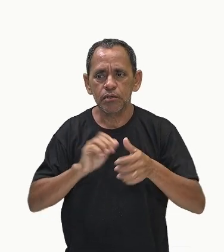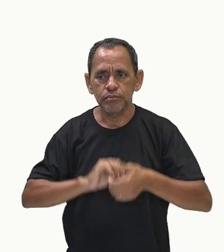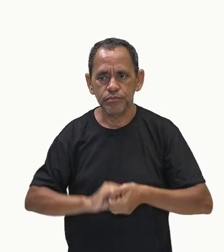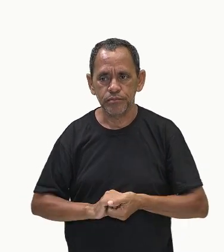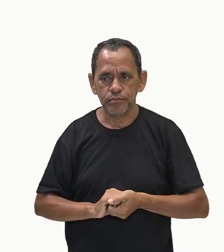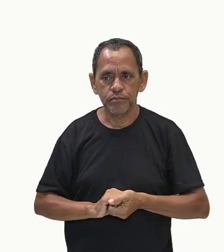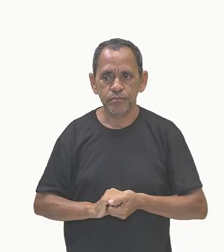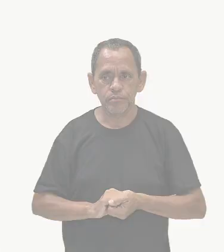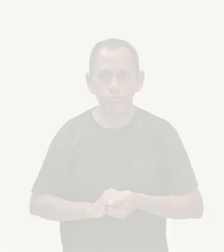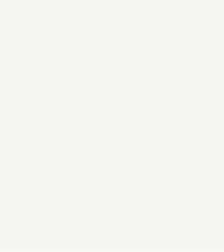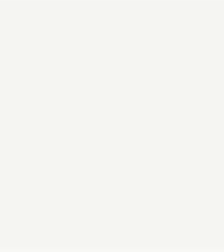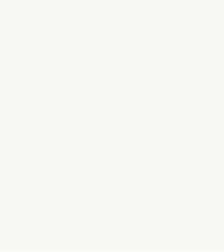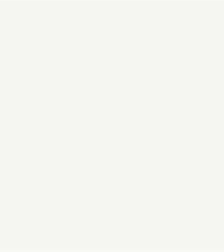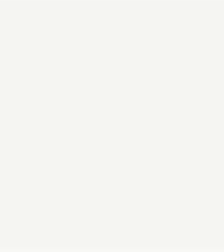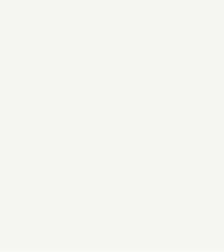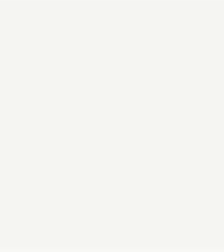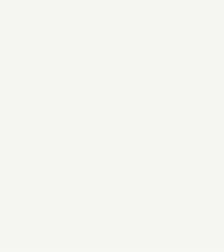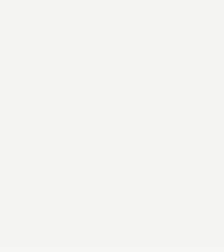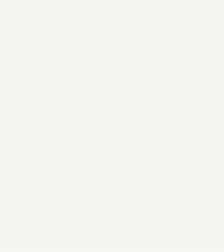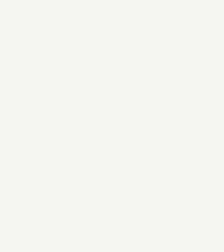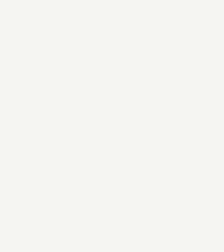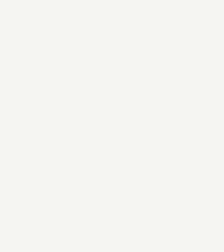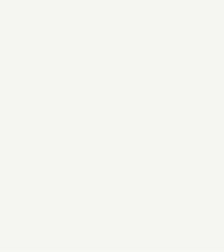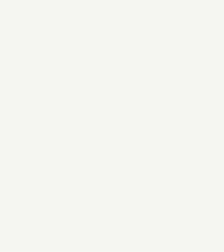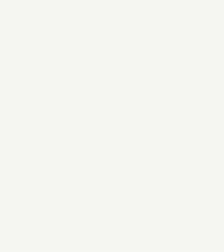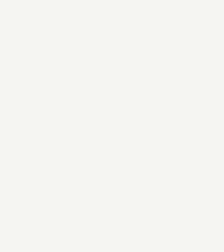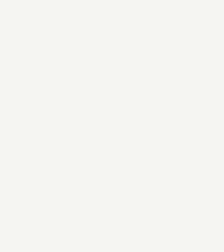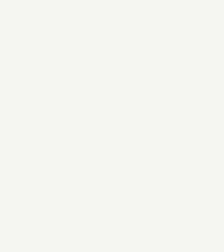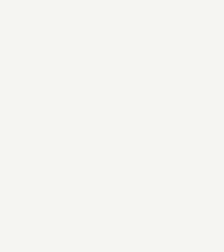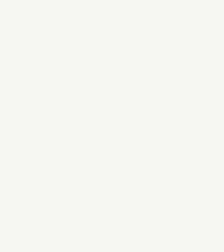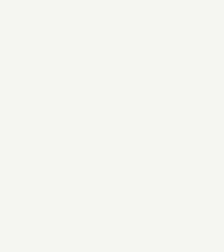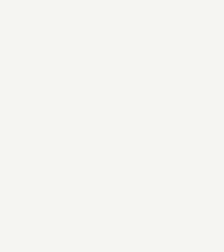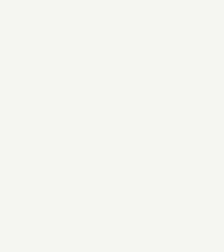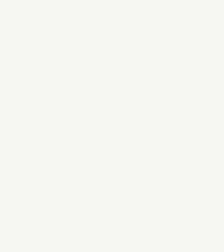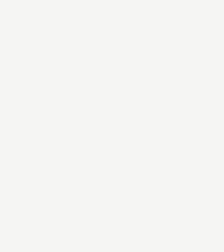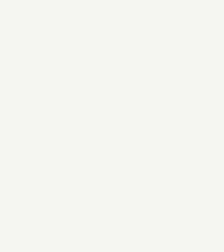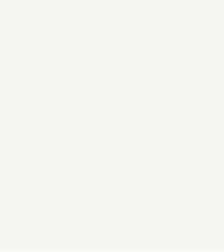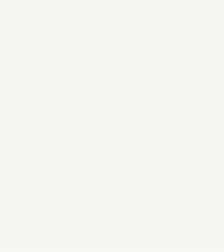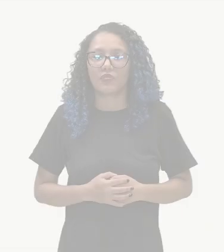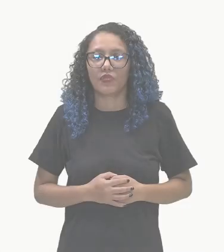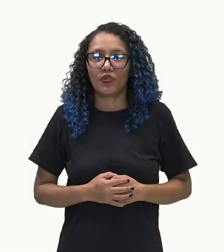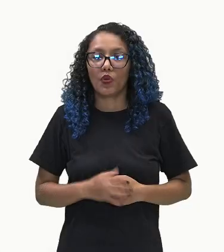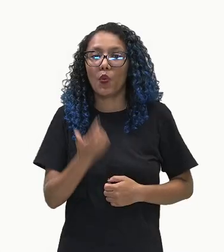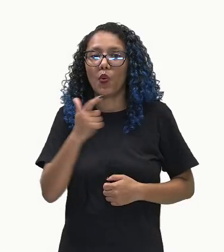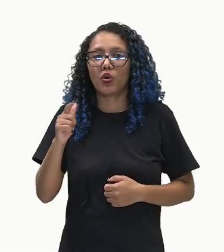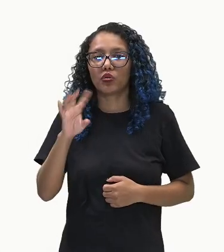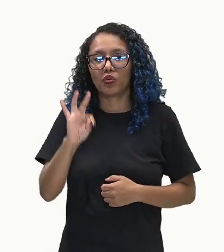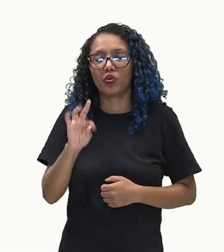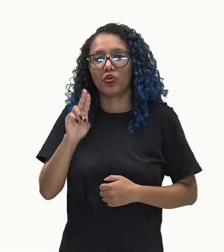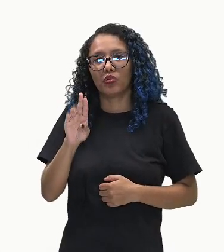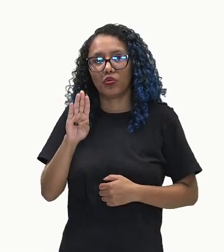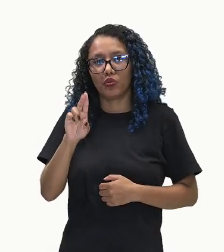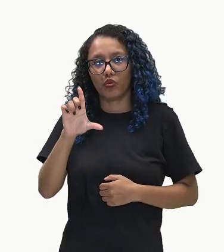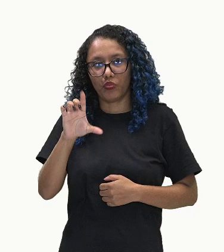e pelve-renal. Túbulos renais, eles vão modificar a composição da urina à medida que ela vai fluindo